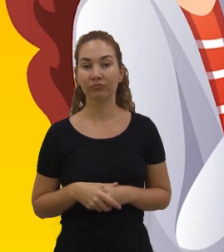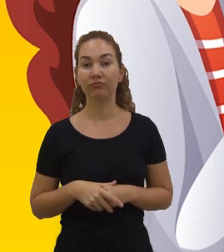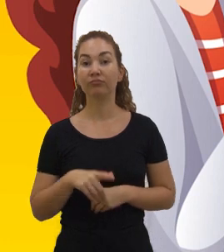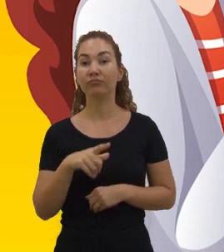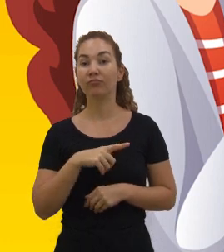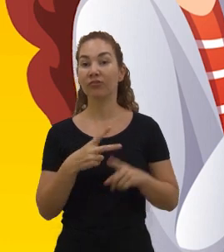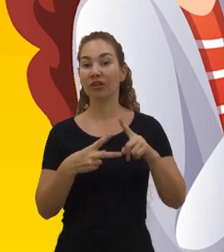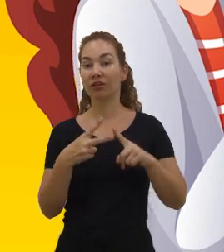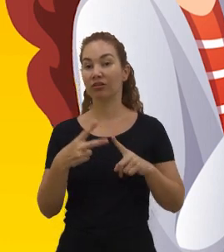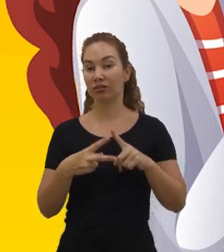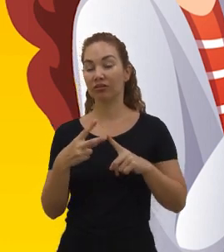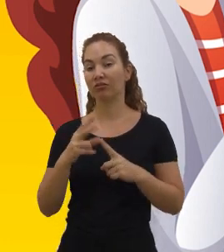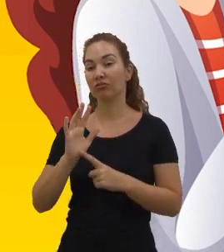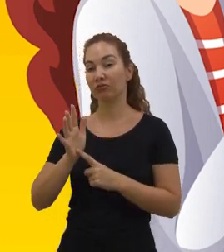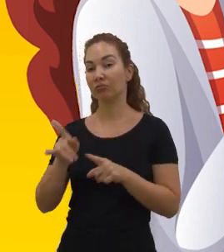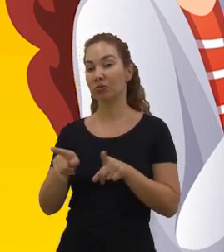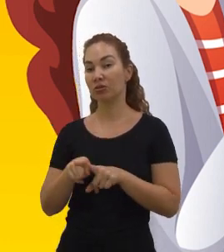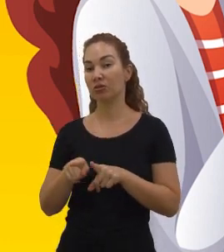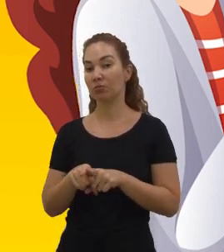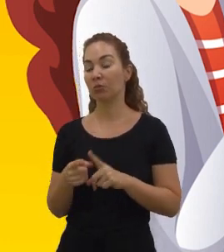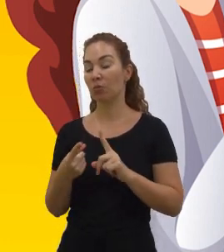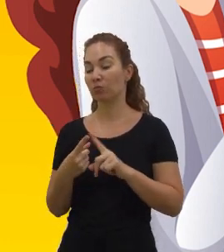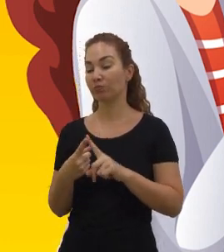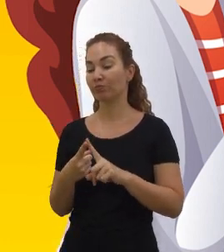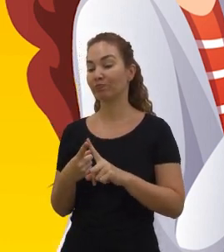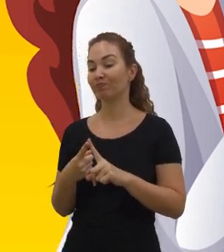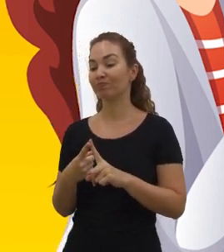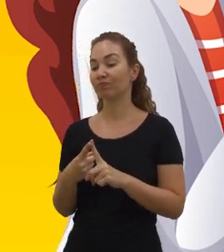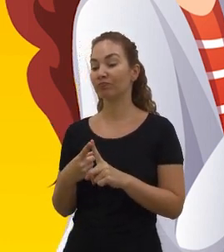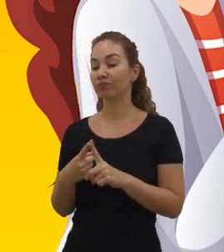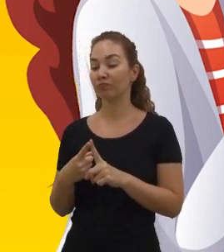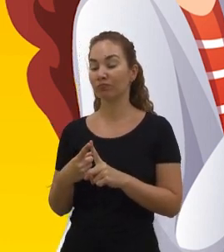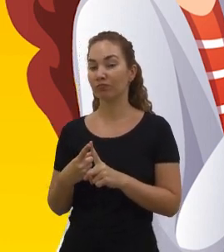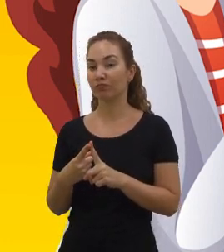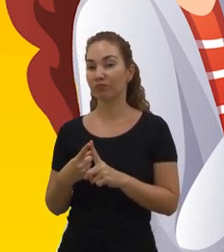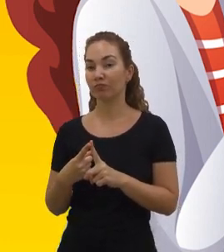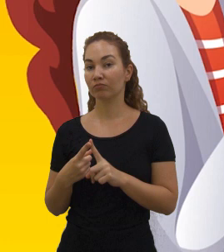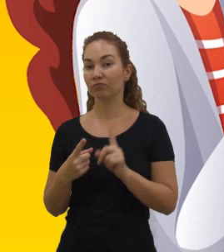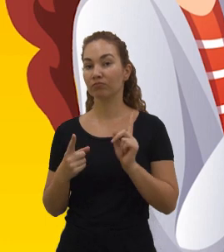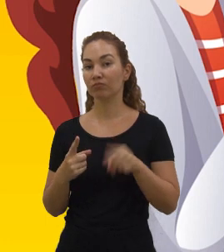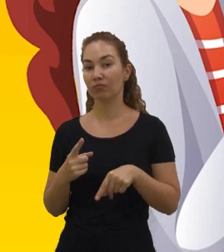Eu tenho 2 filmes. Um primeiro